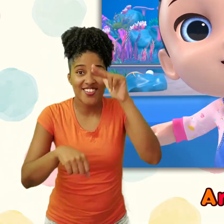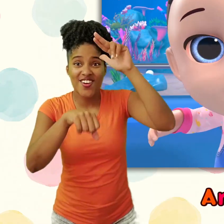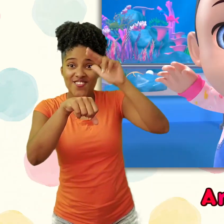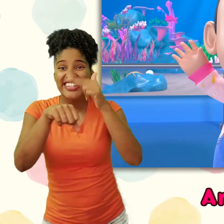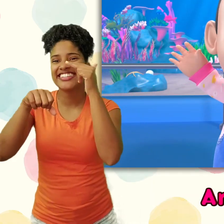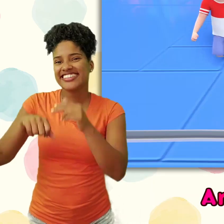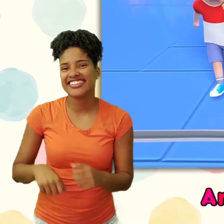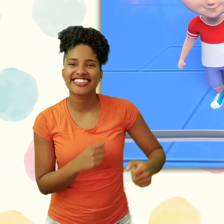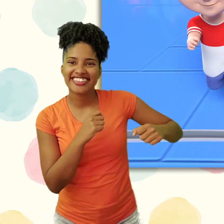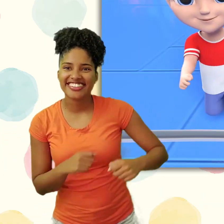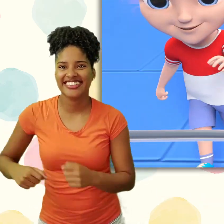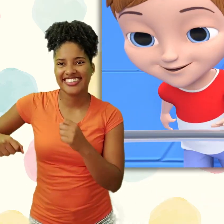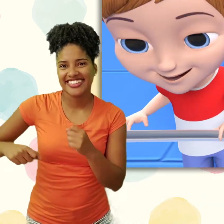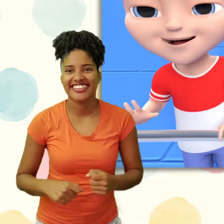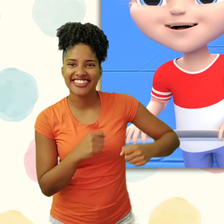And have some fun.